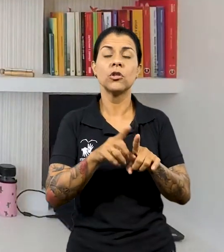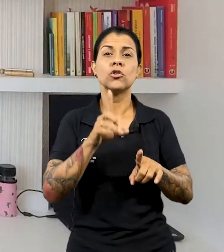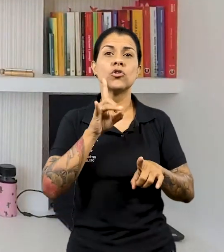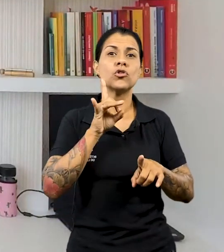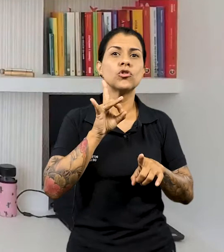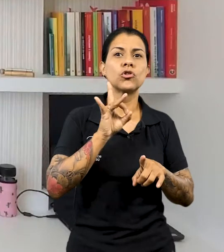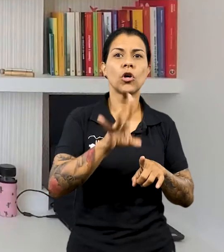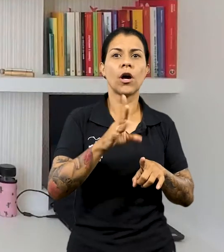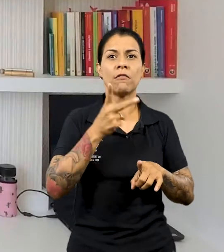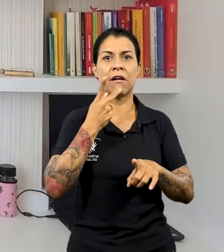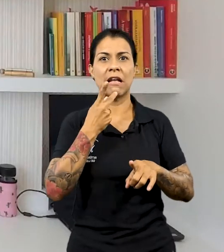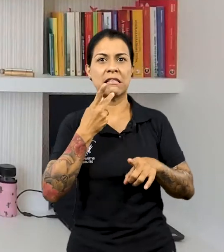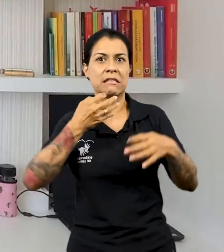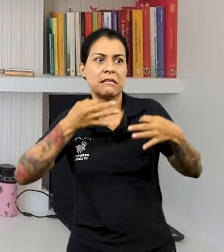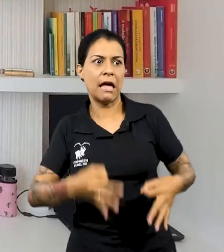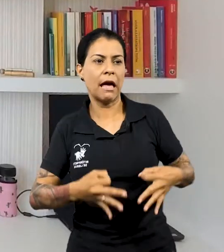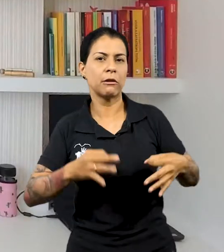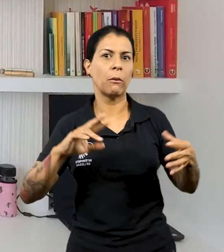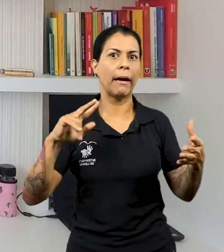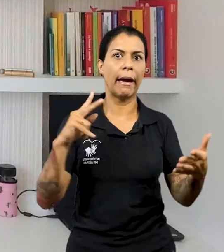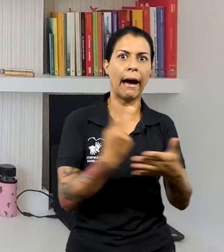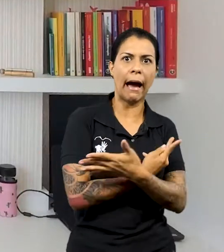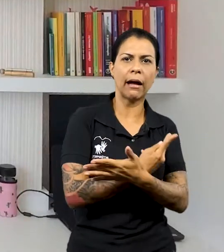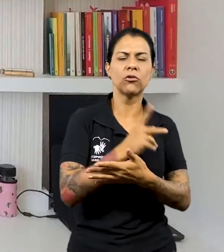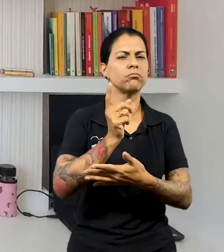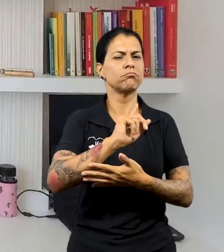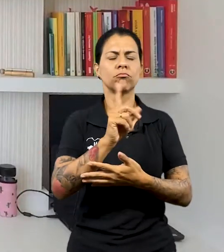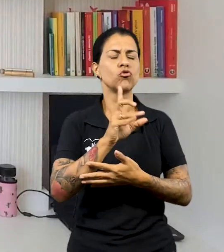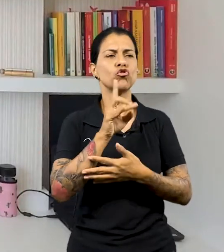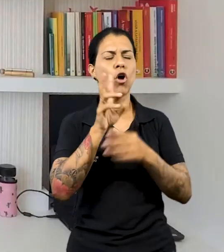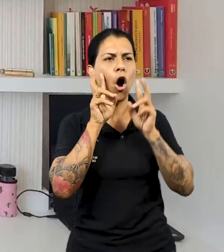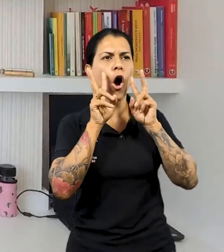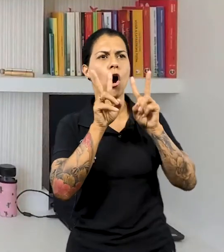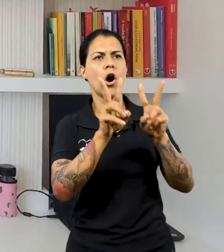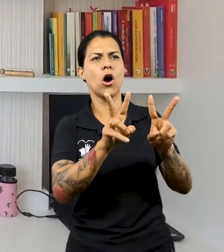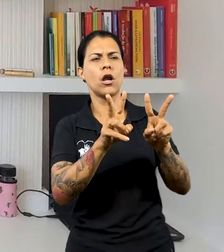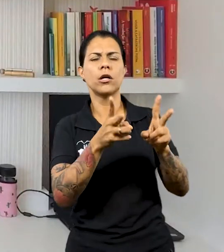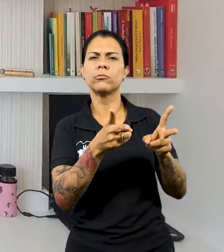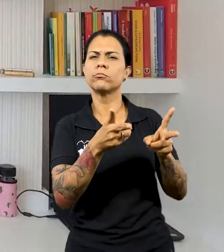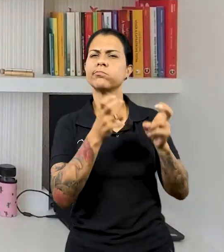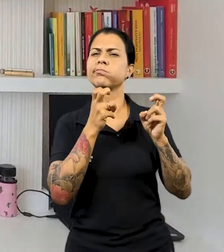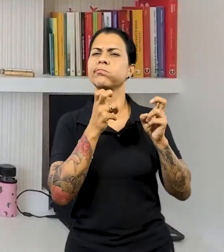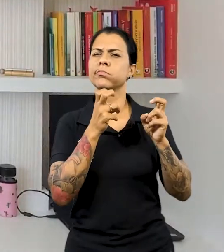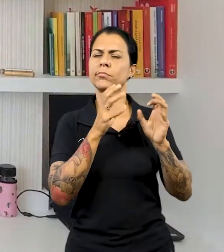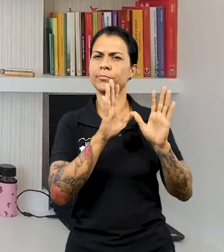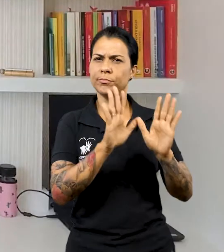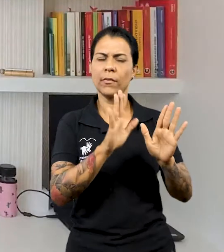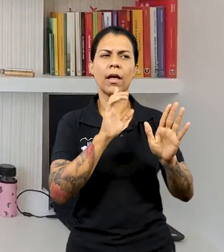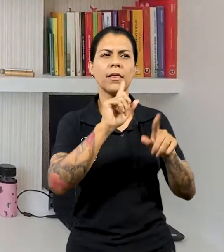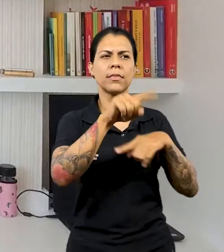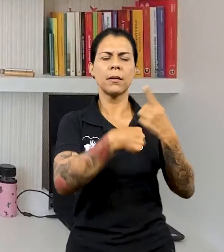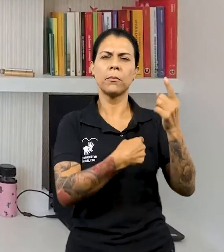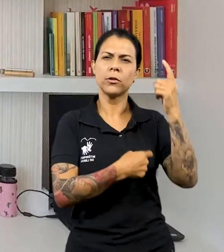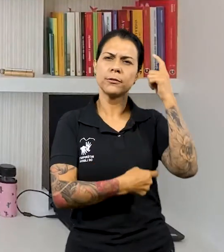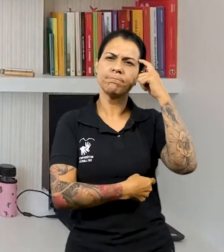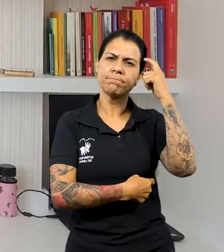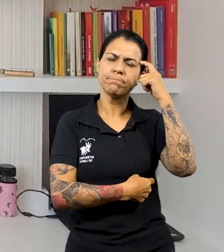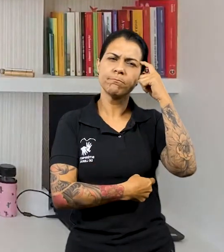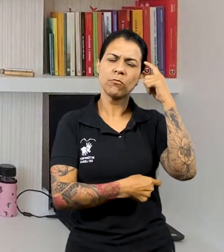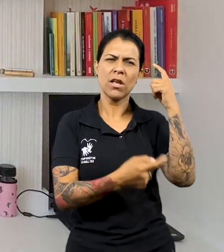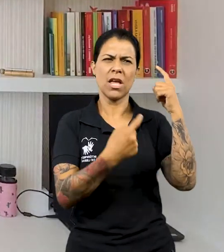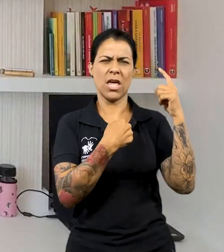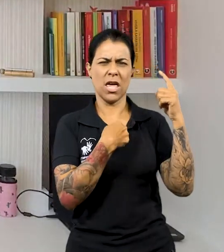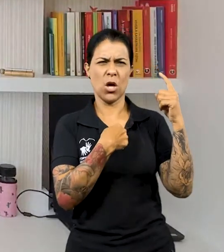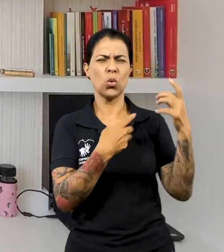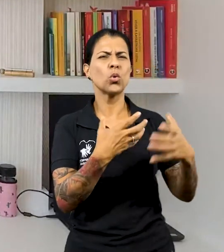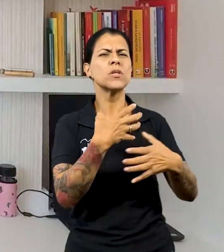que surge como bom, ruim, certo ou errado. Apenas observe. E então se